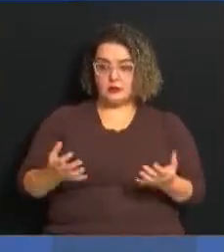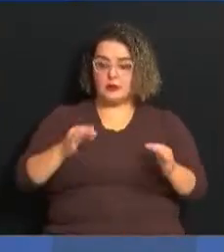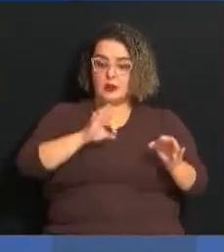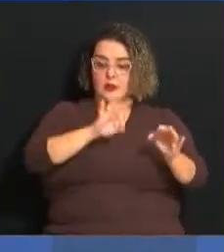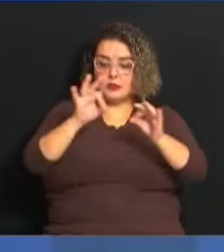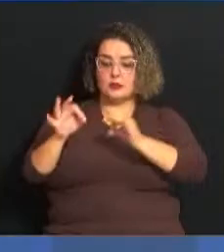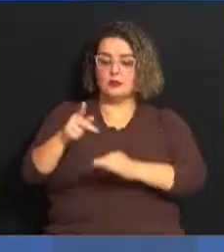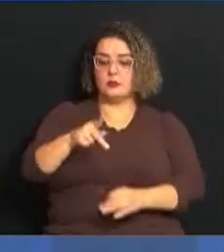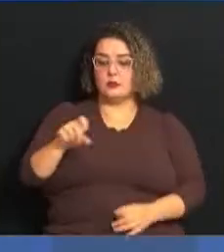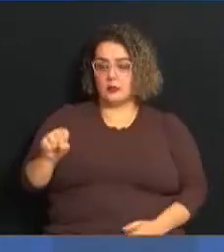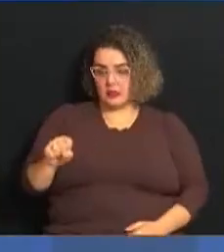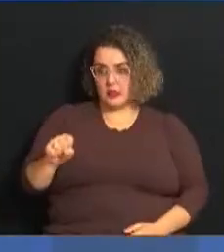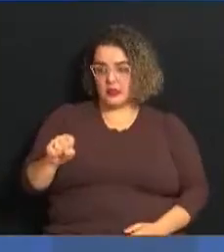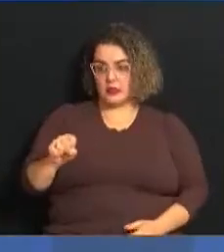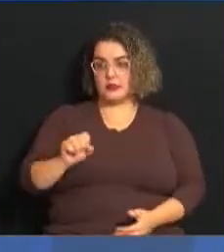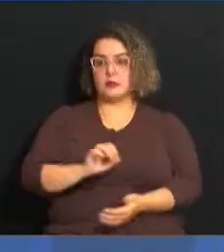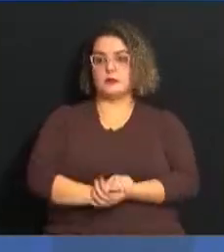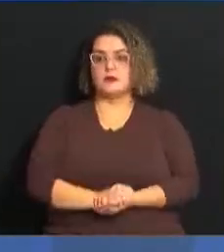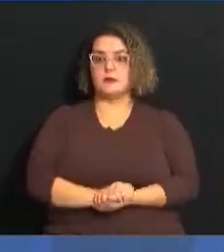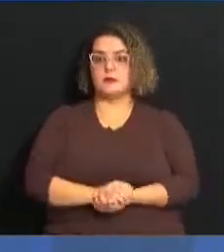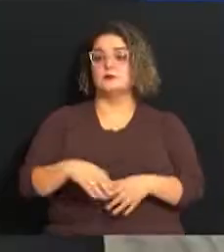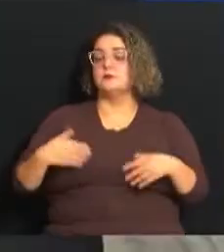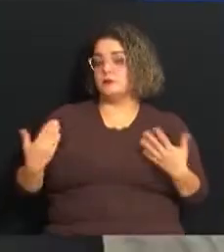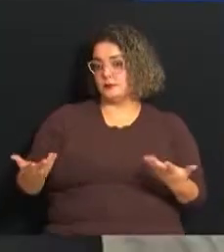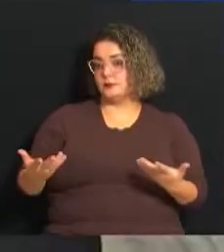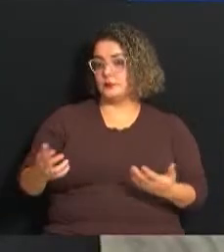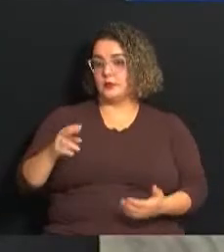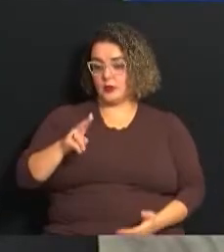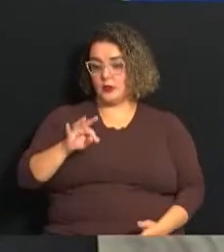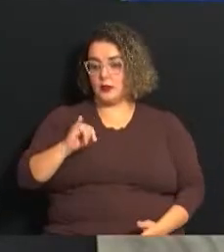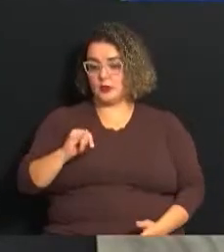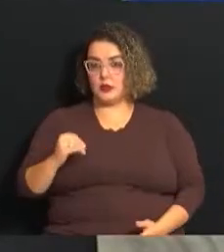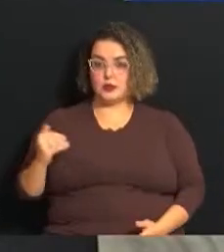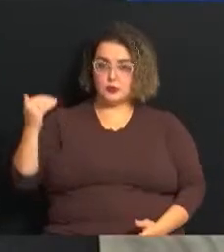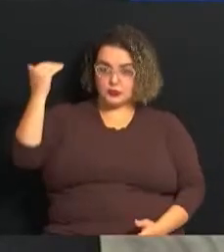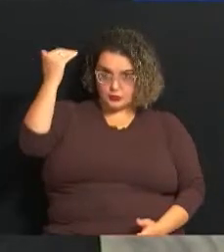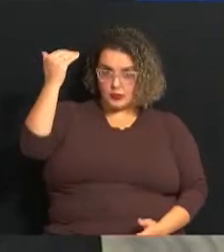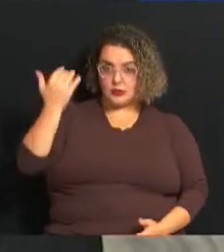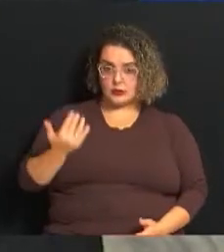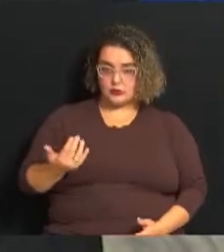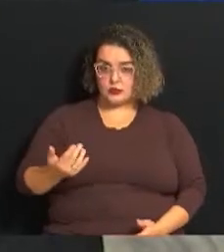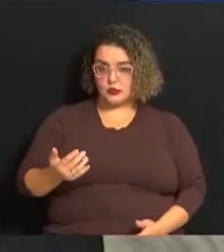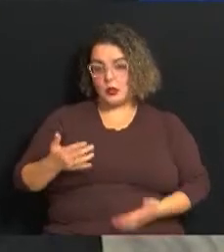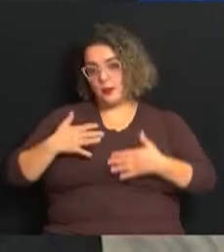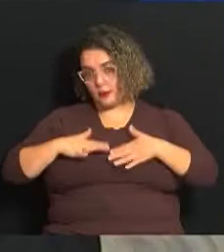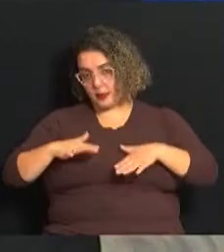em pronto-socorros. Em relação à UTI dos adultos, a situação é um pouco mais tranquila.